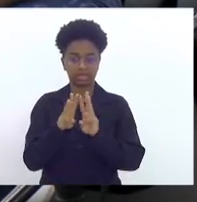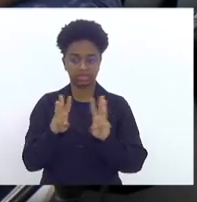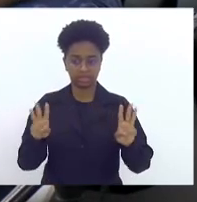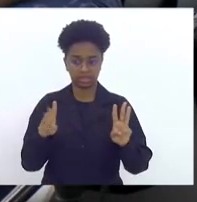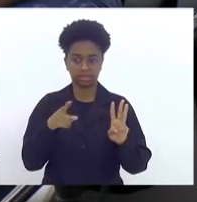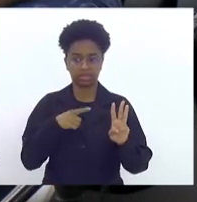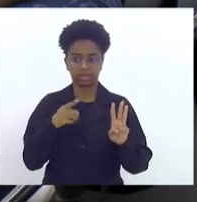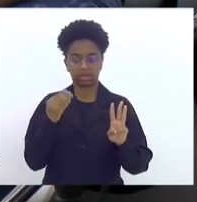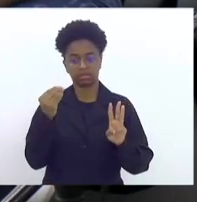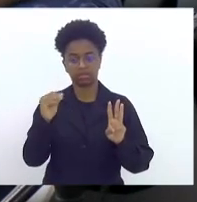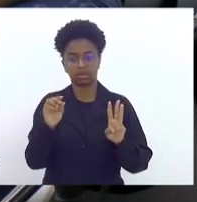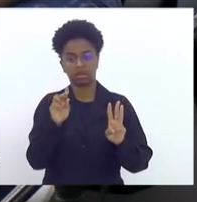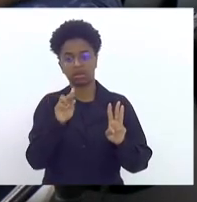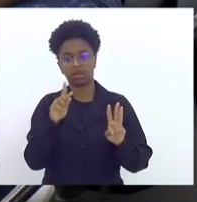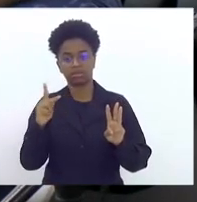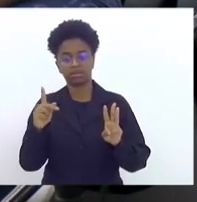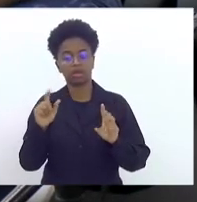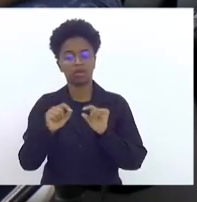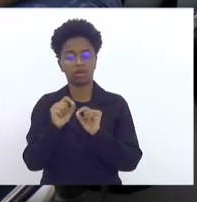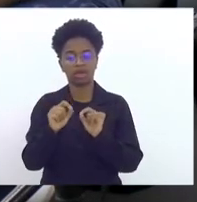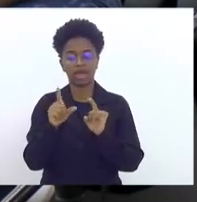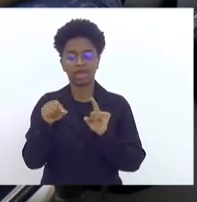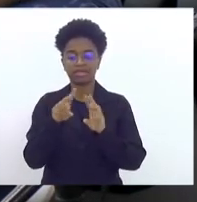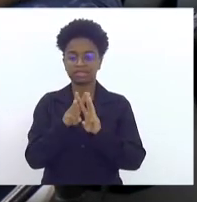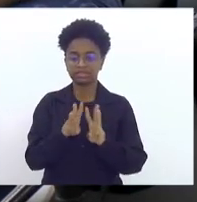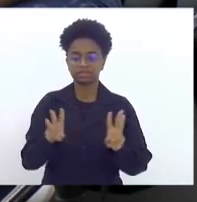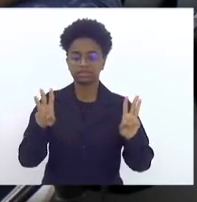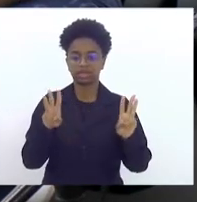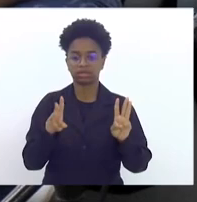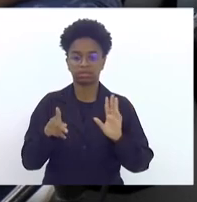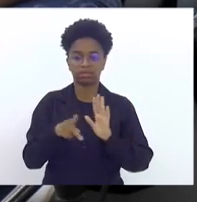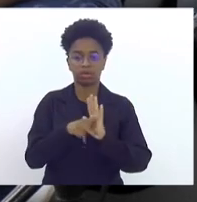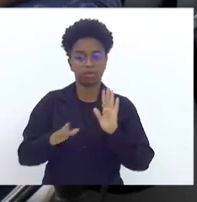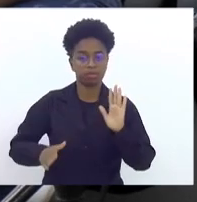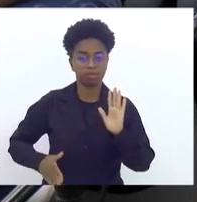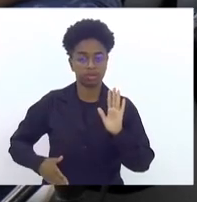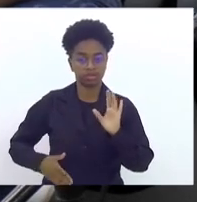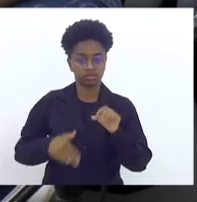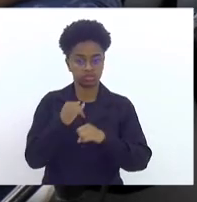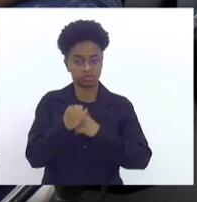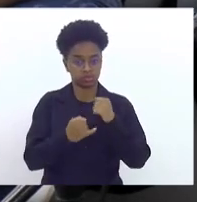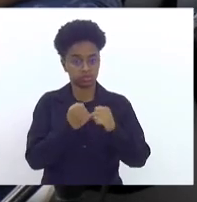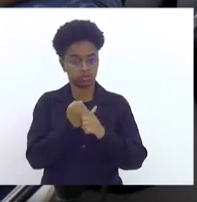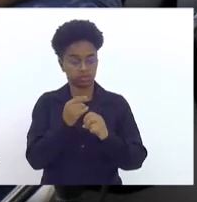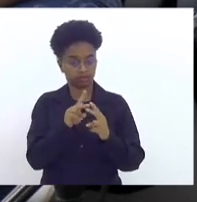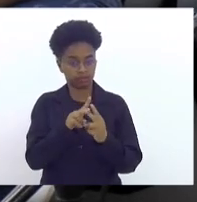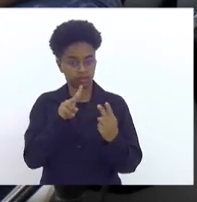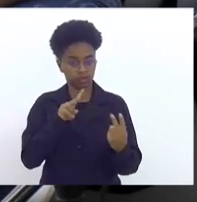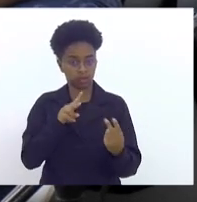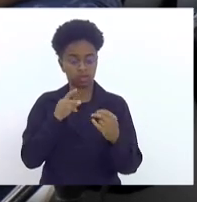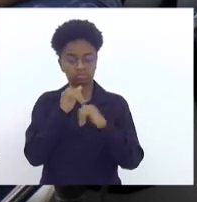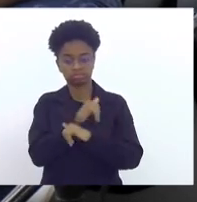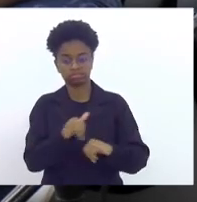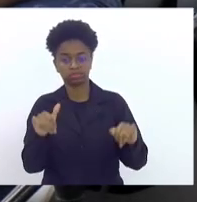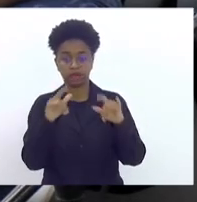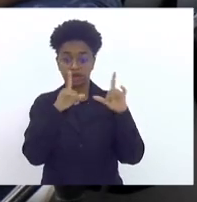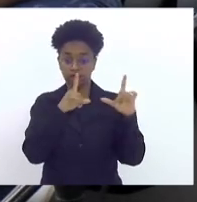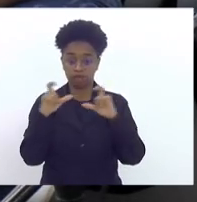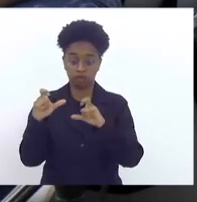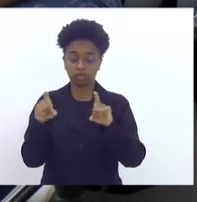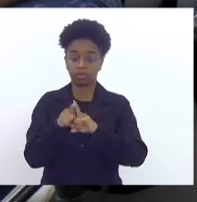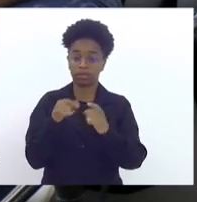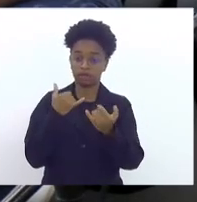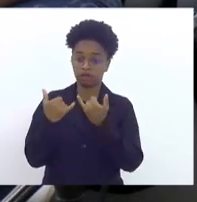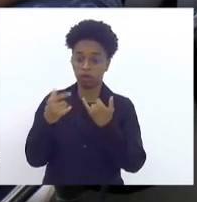Na verdade é um site é de bandidos cibernéticos que divulgam fotos e dados